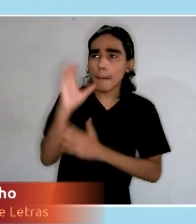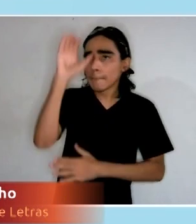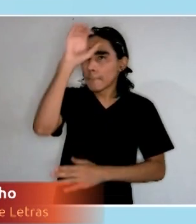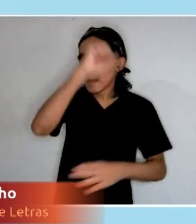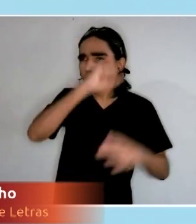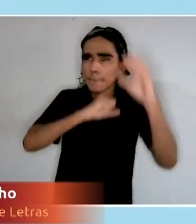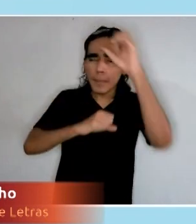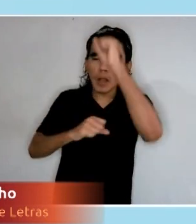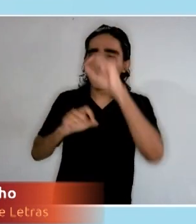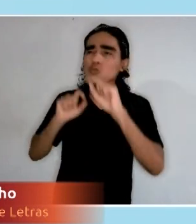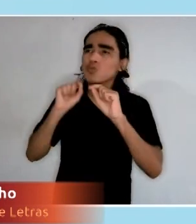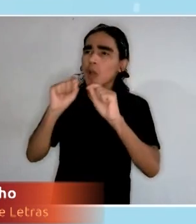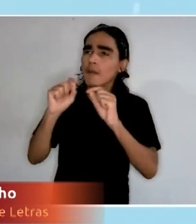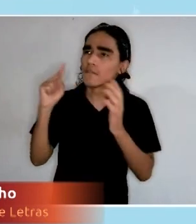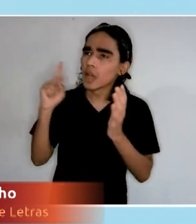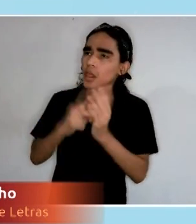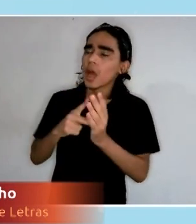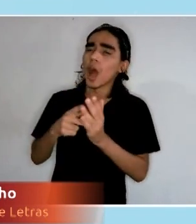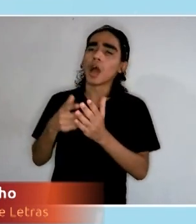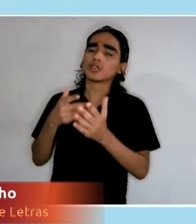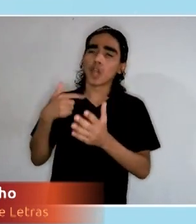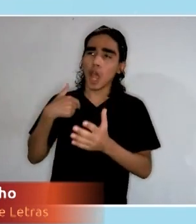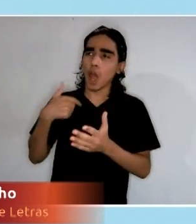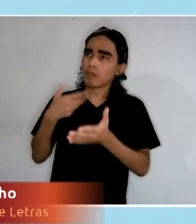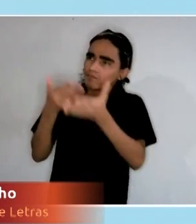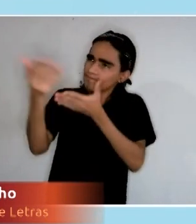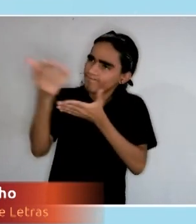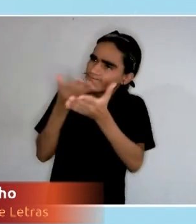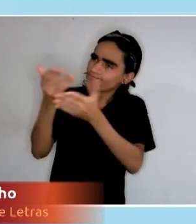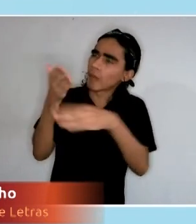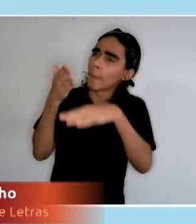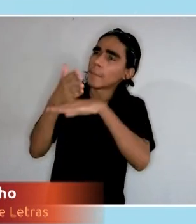a discutir e a participar, né,